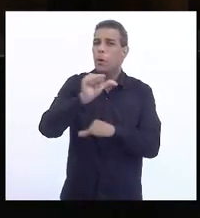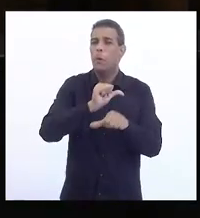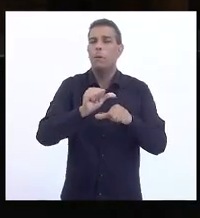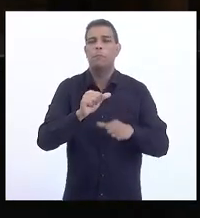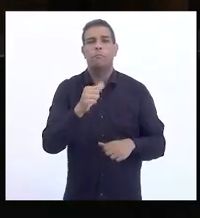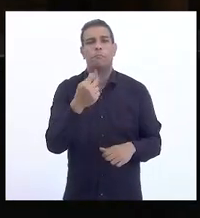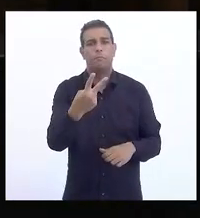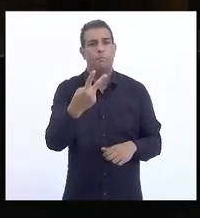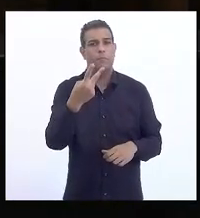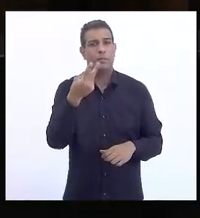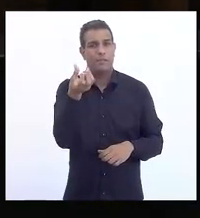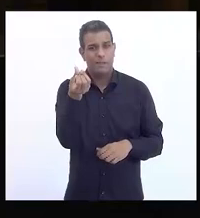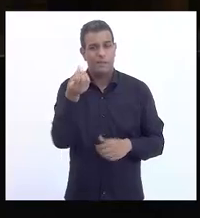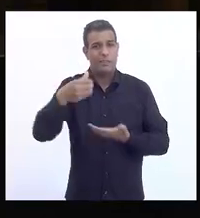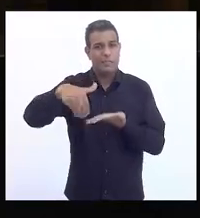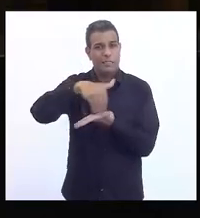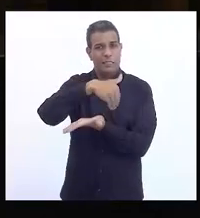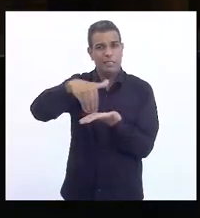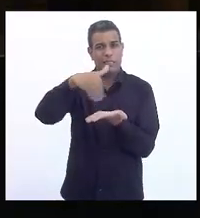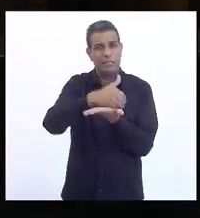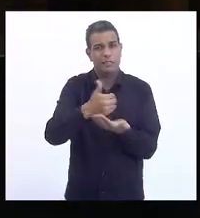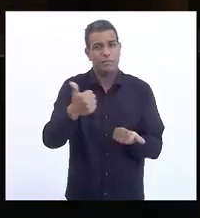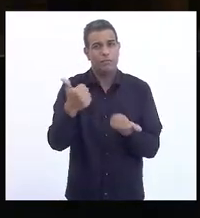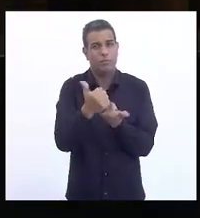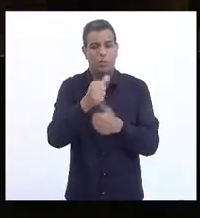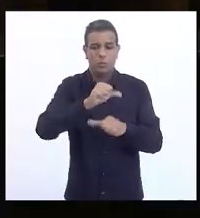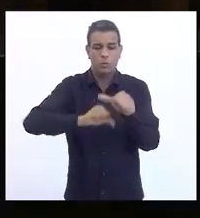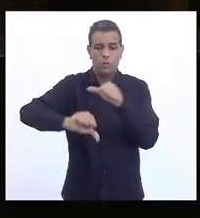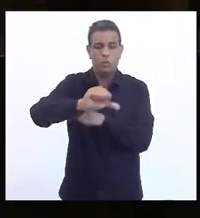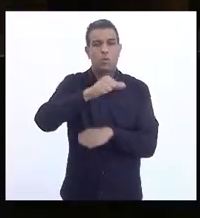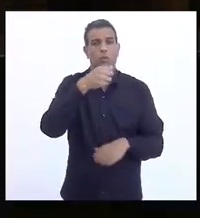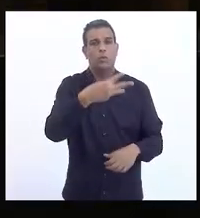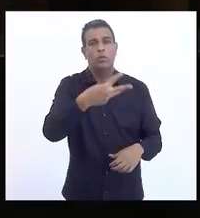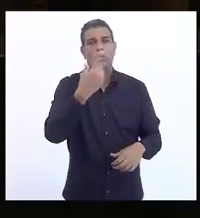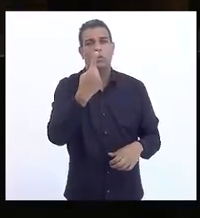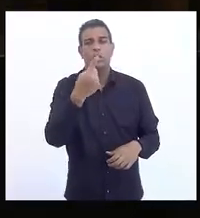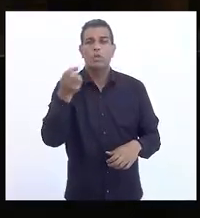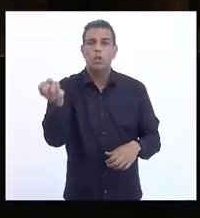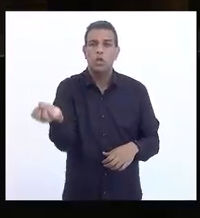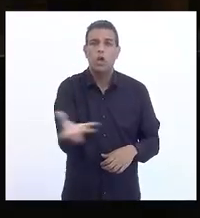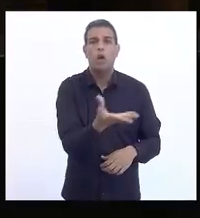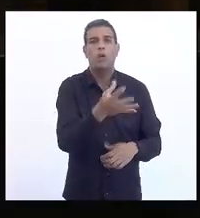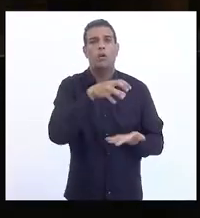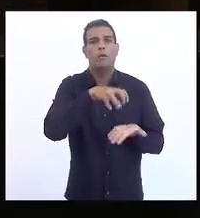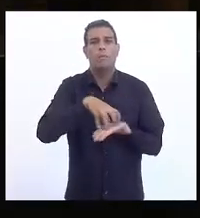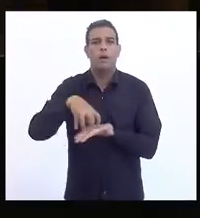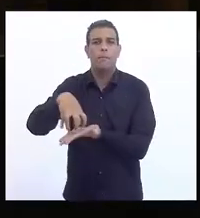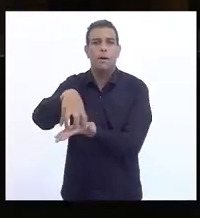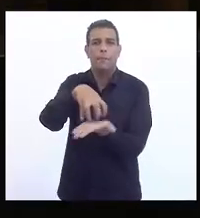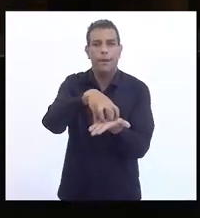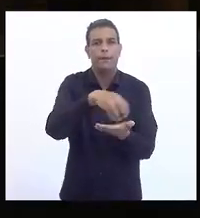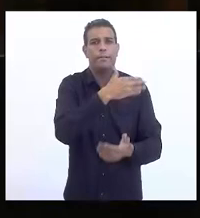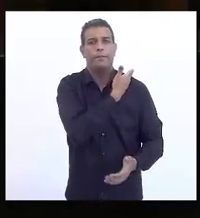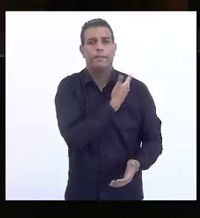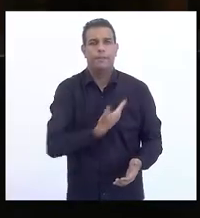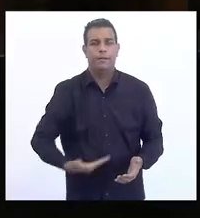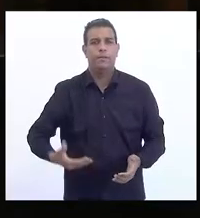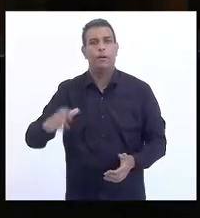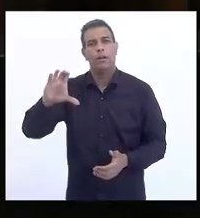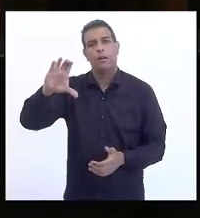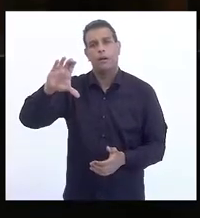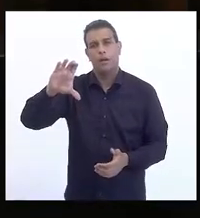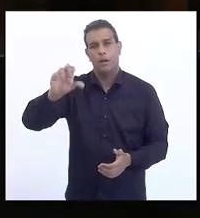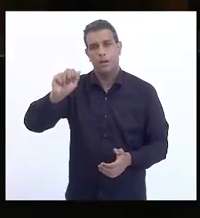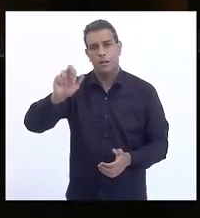27 secretarias para 32 novas pastas no governo do Cláudio Castro.